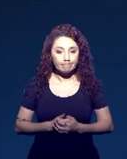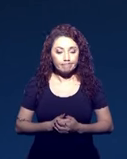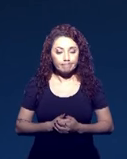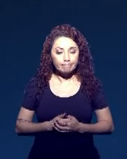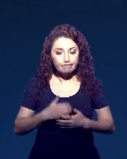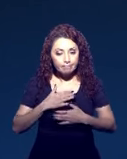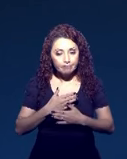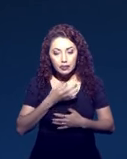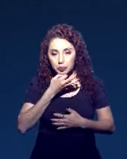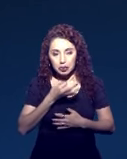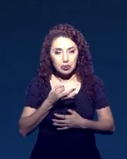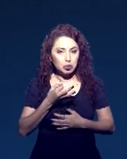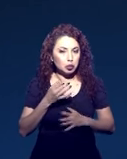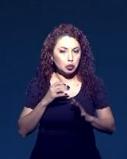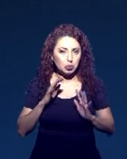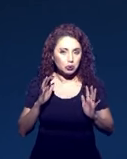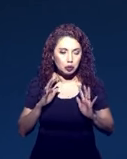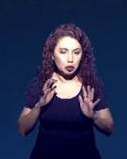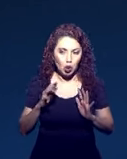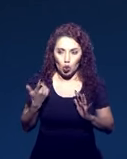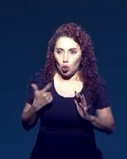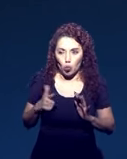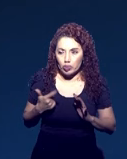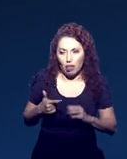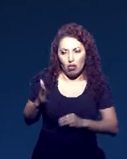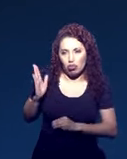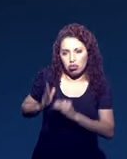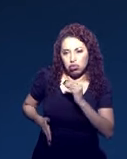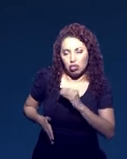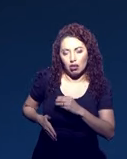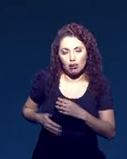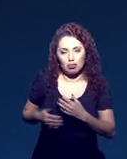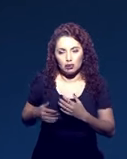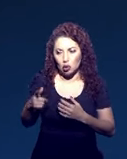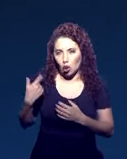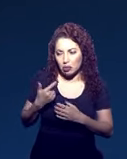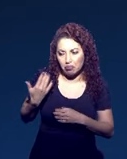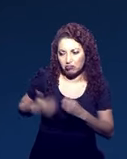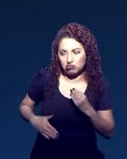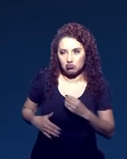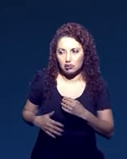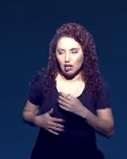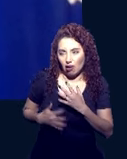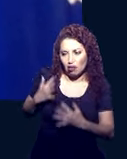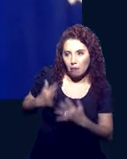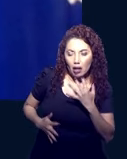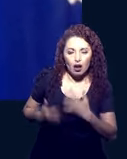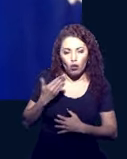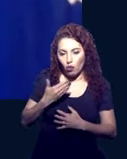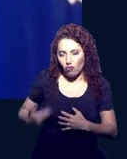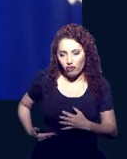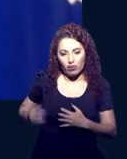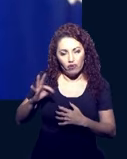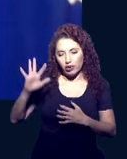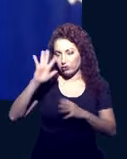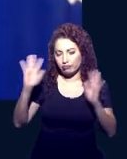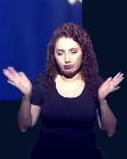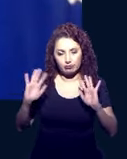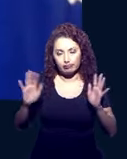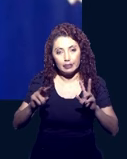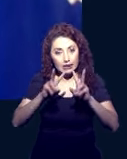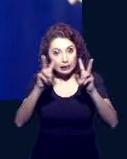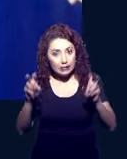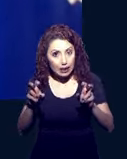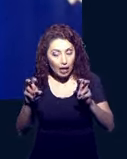tipo de sinalização ou de retaliação que pudesse ser feita a ao governo federal esse assunto de indicações